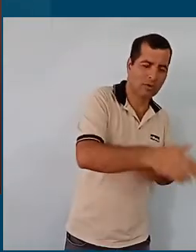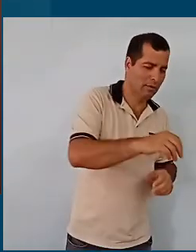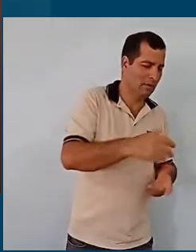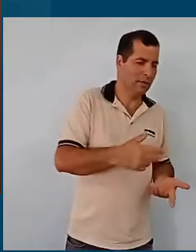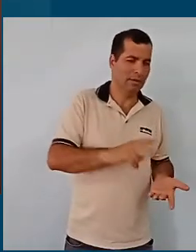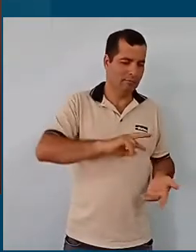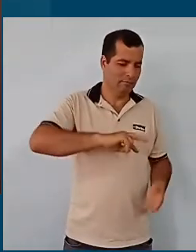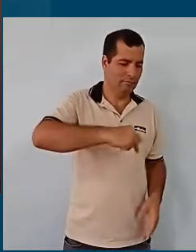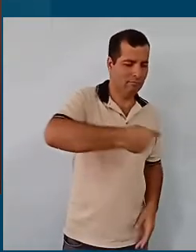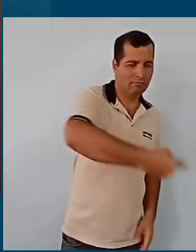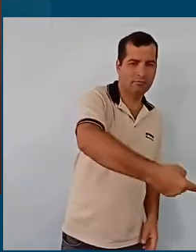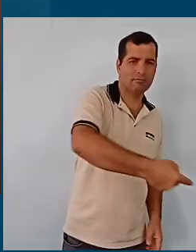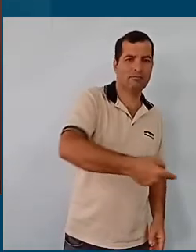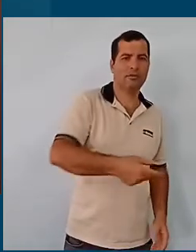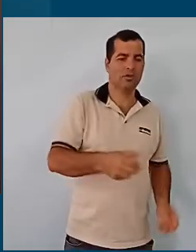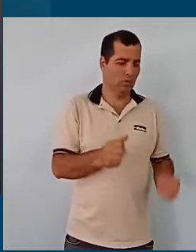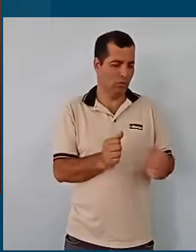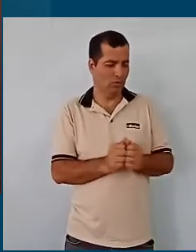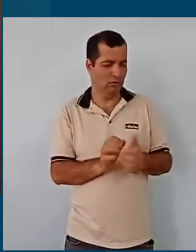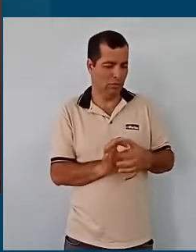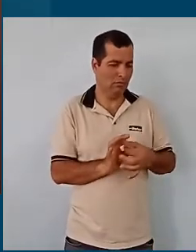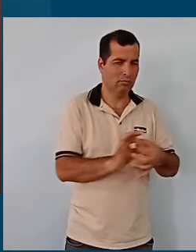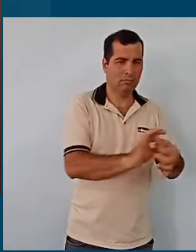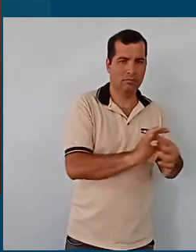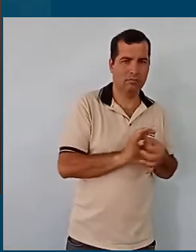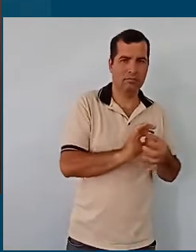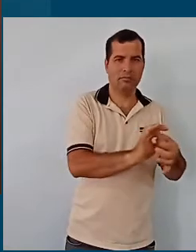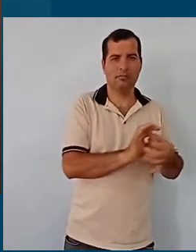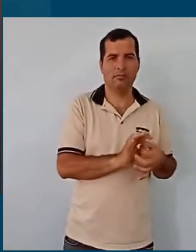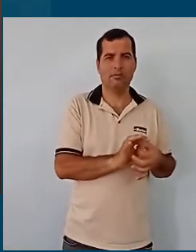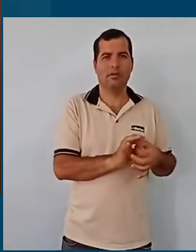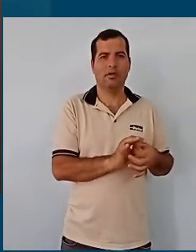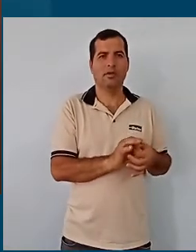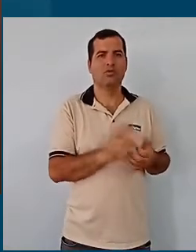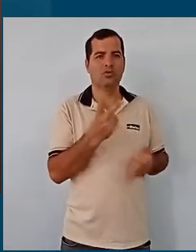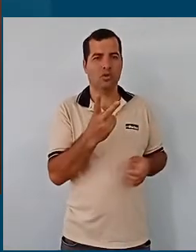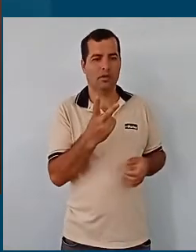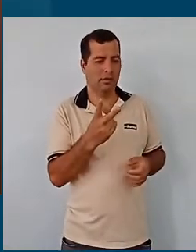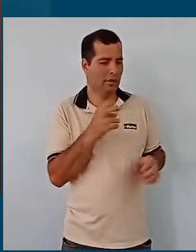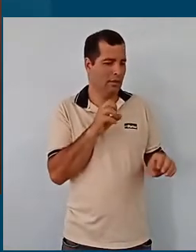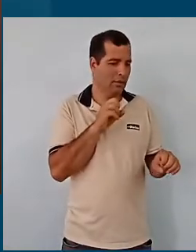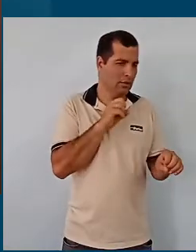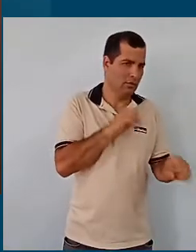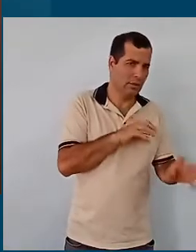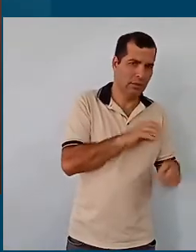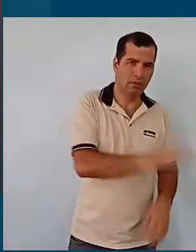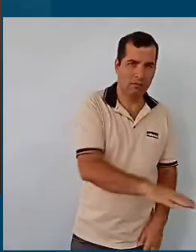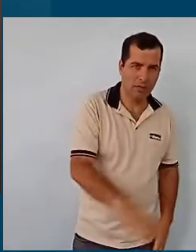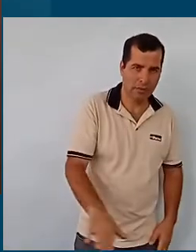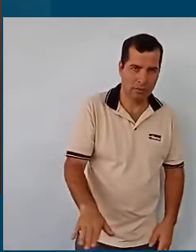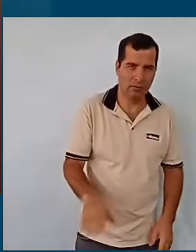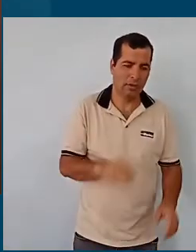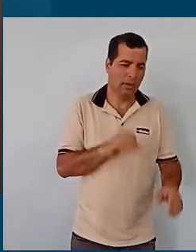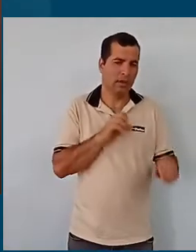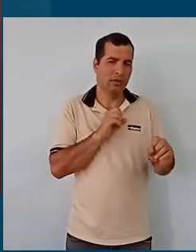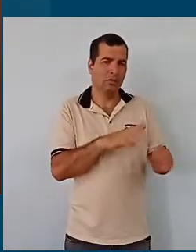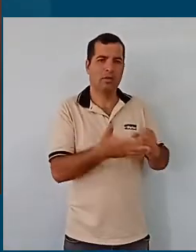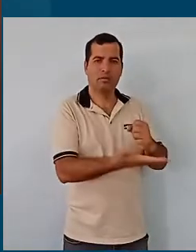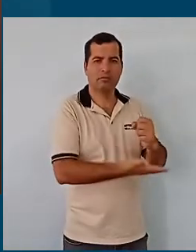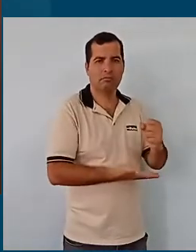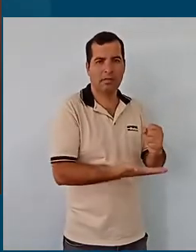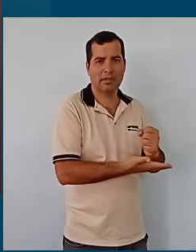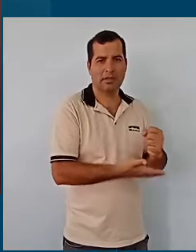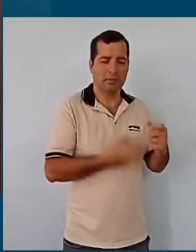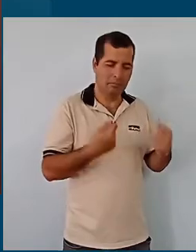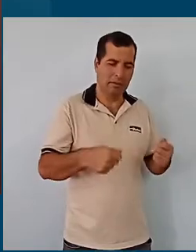séries iniciais no ensino fundamental. Por que essa articulação é tão importante? E por que esse